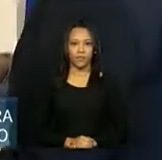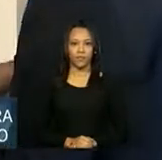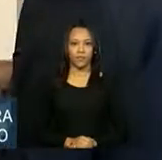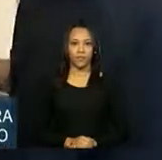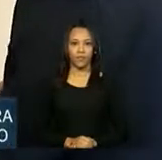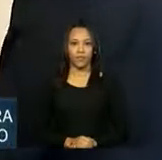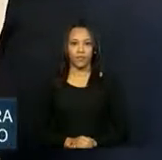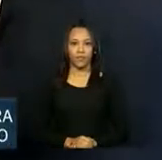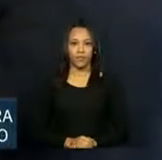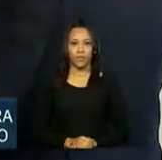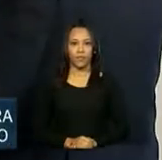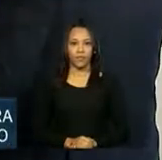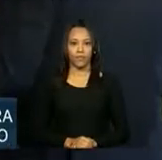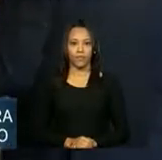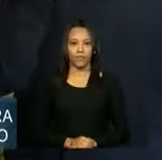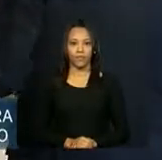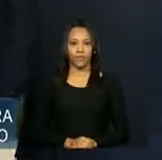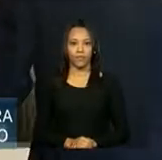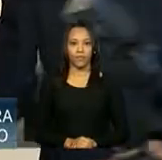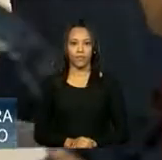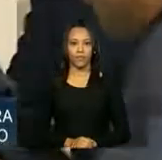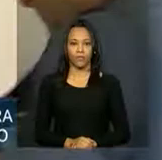E aí